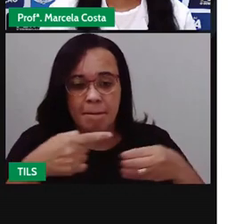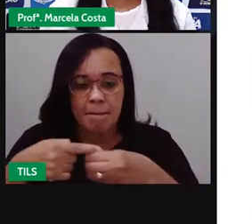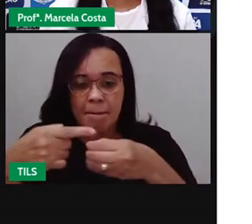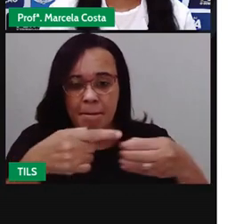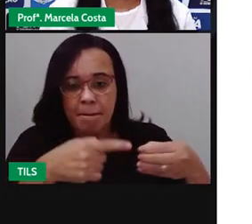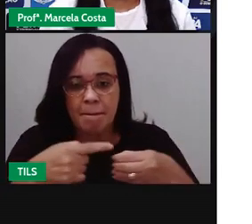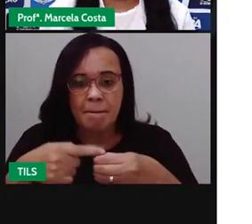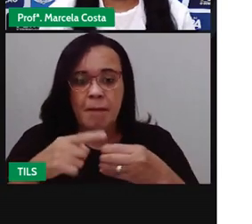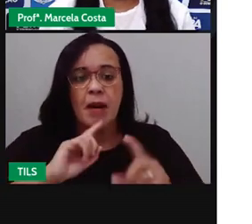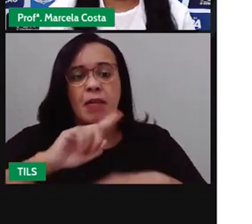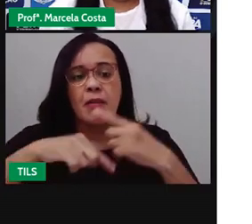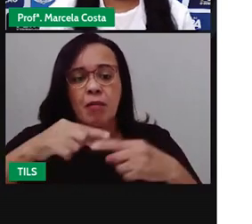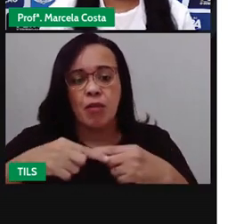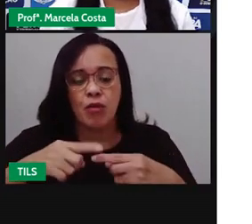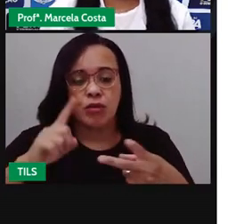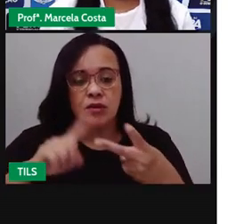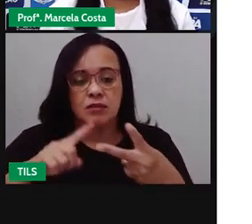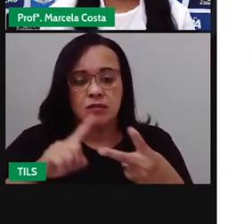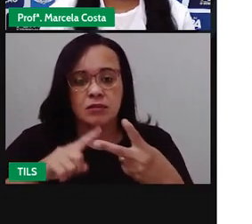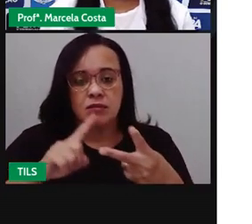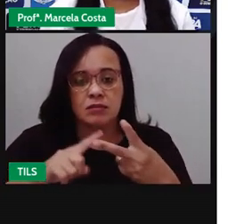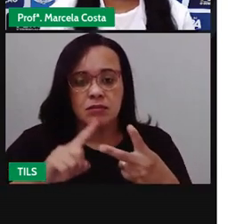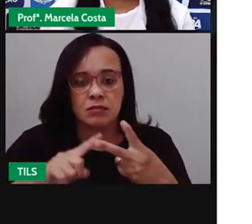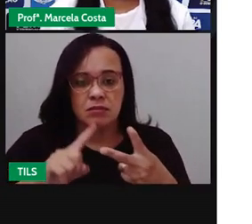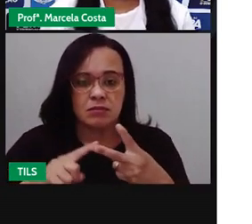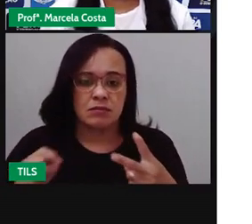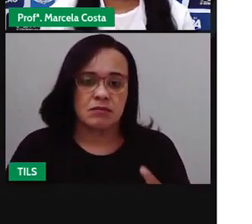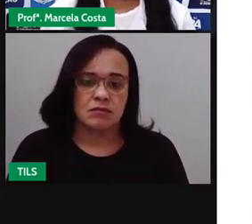E aí, a gente vê, ó,